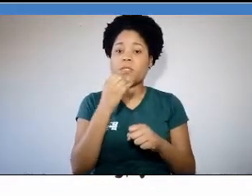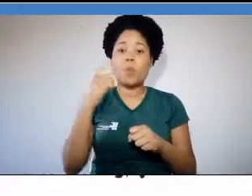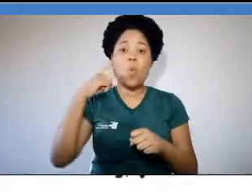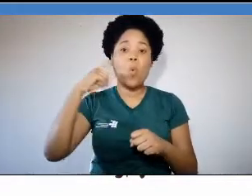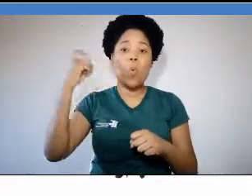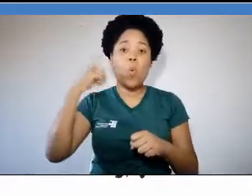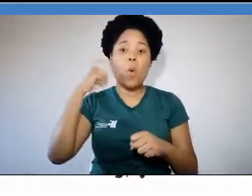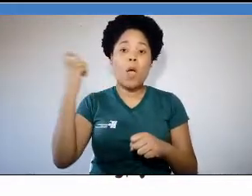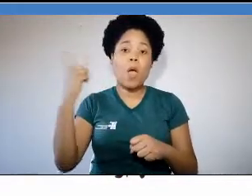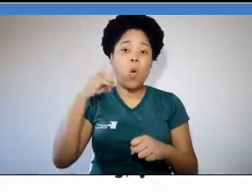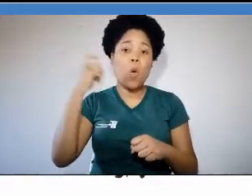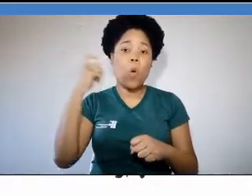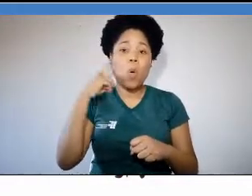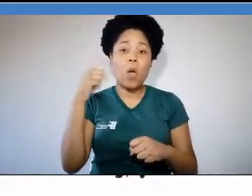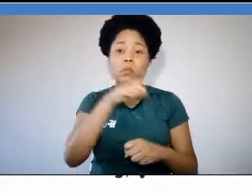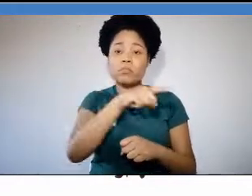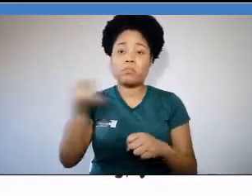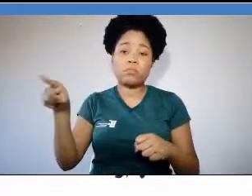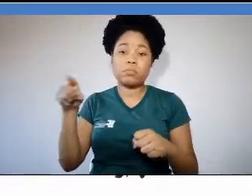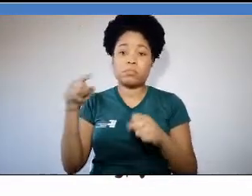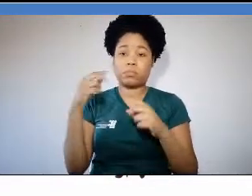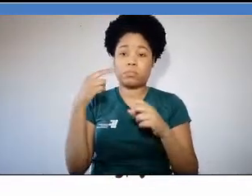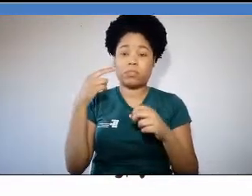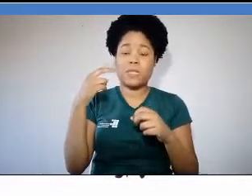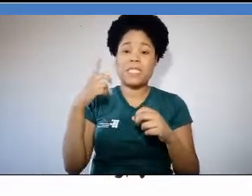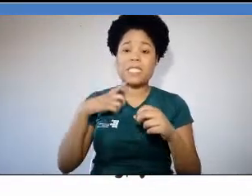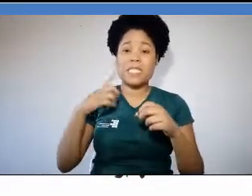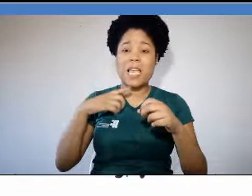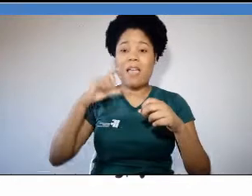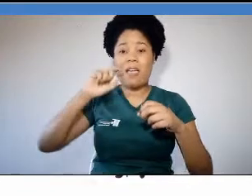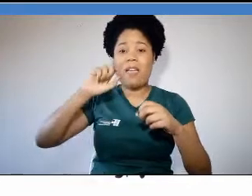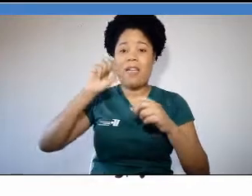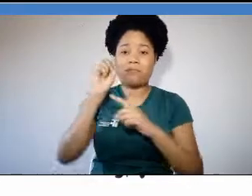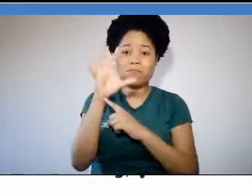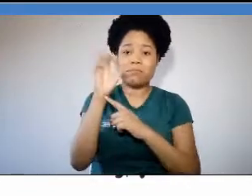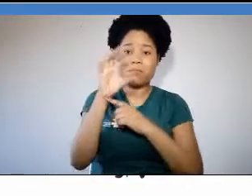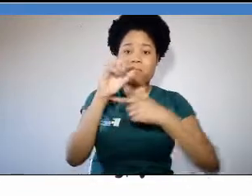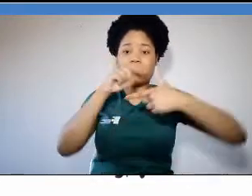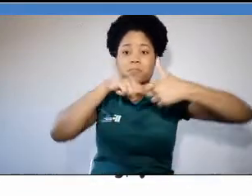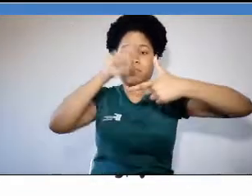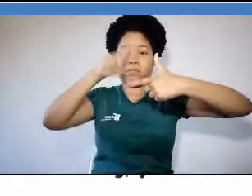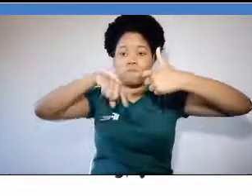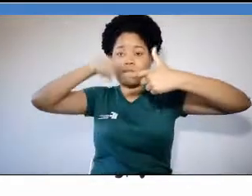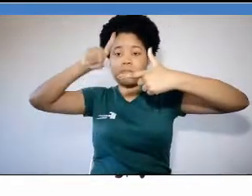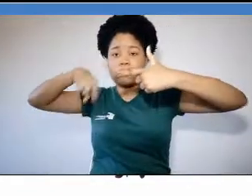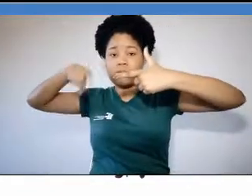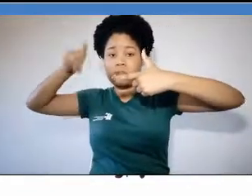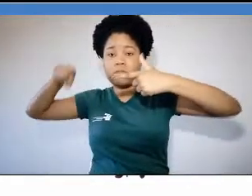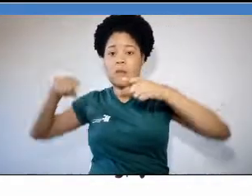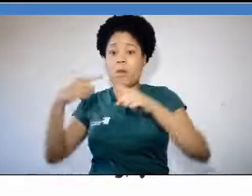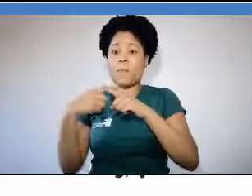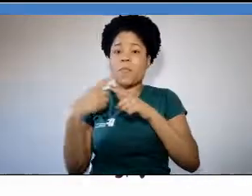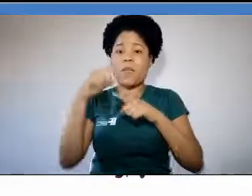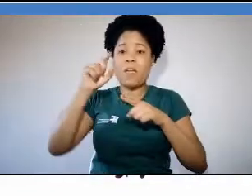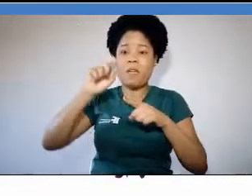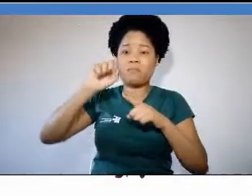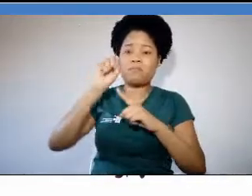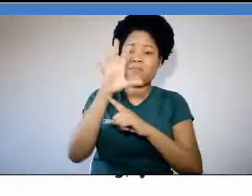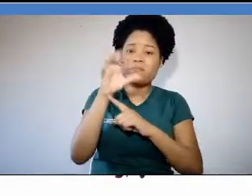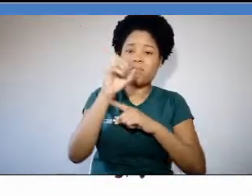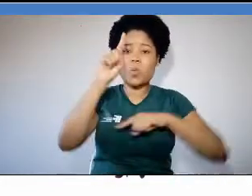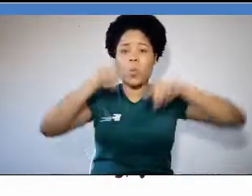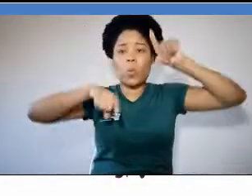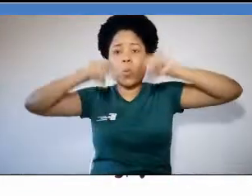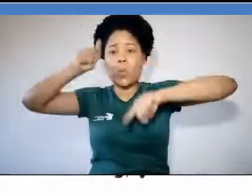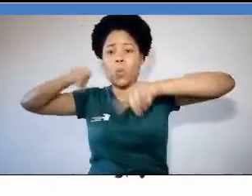áudio. O áudio que está sendo transmitido para vocês, geralmente ele é um sinal analógico. Por que ele é um sinal analógico? porque ele é um sinal